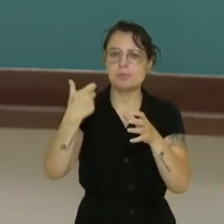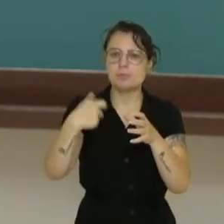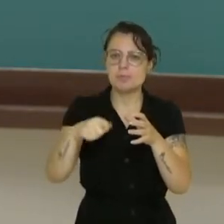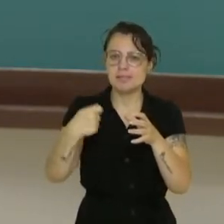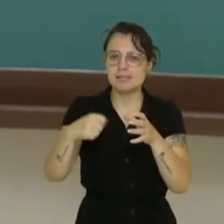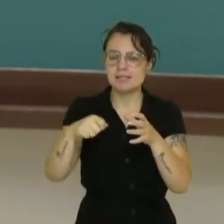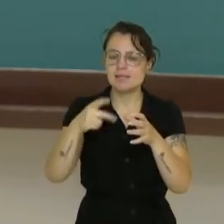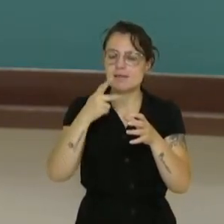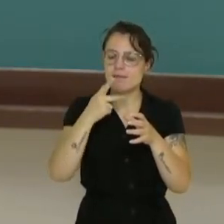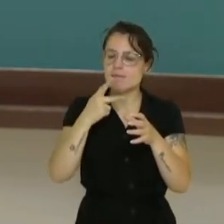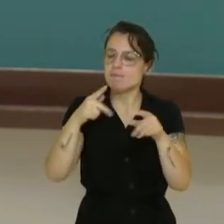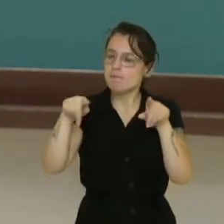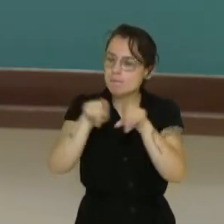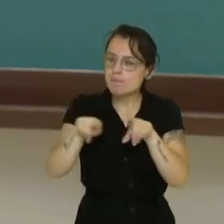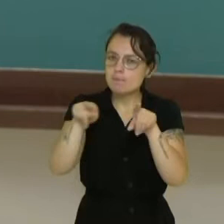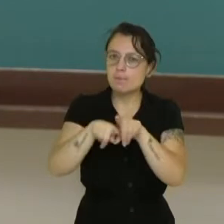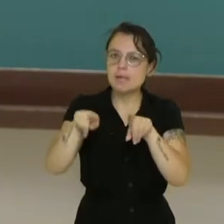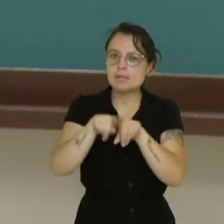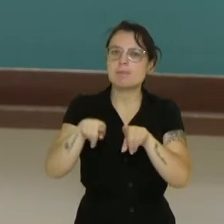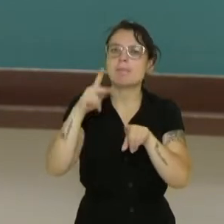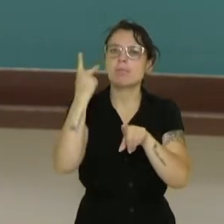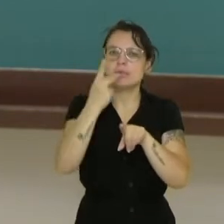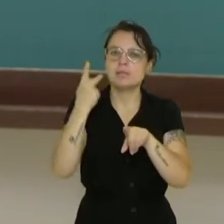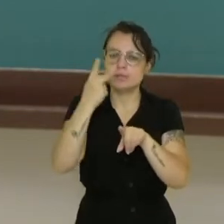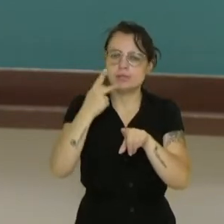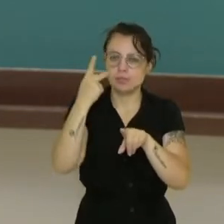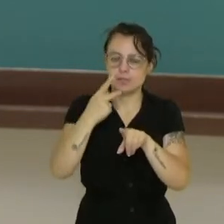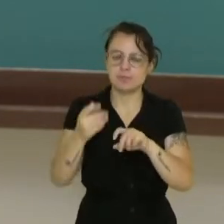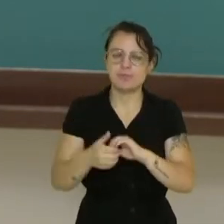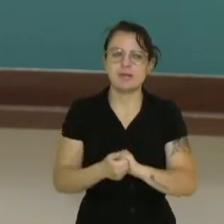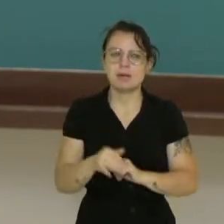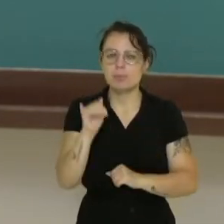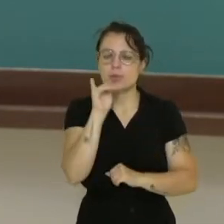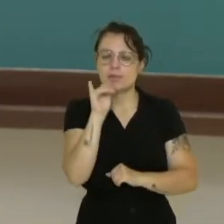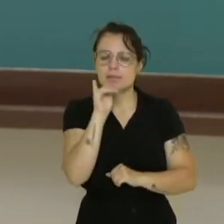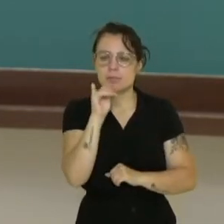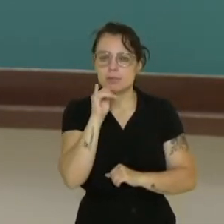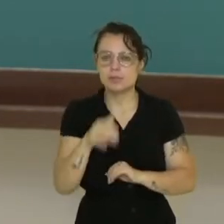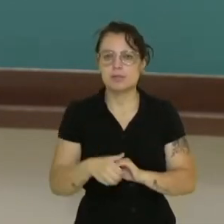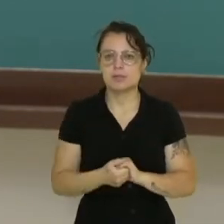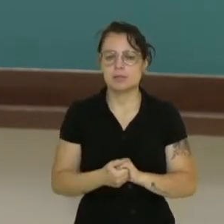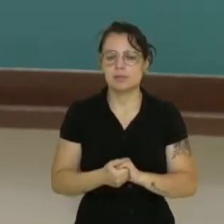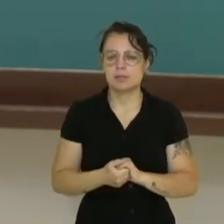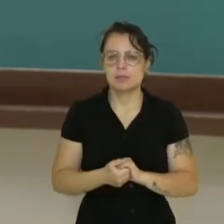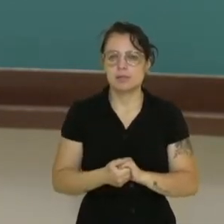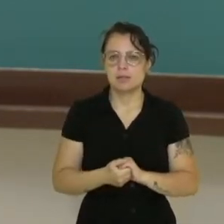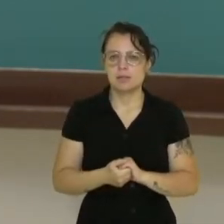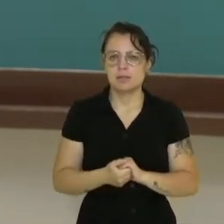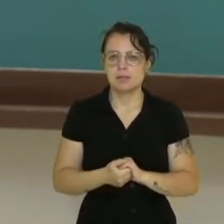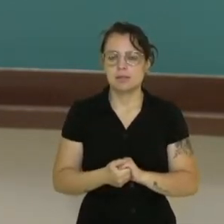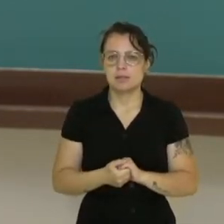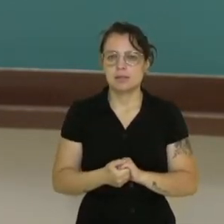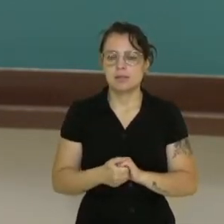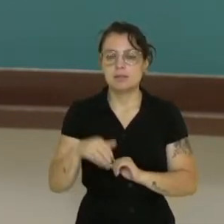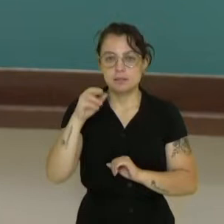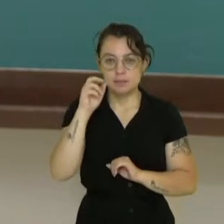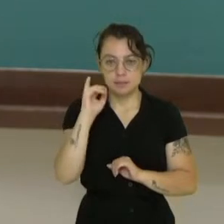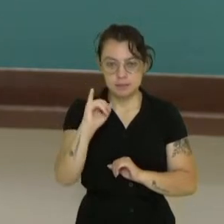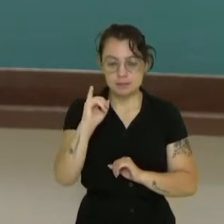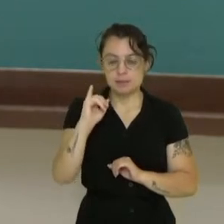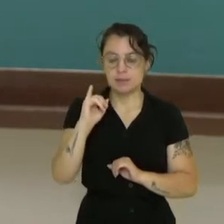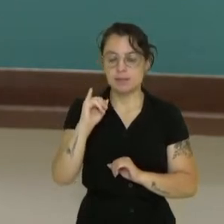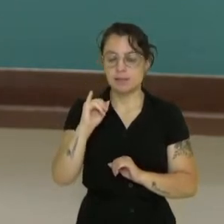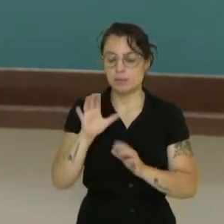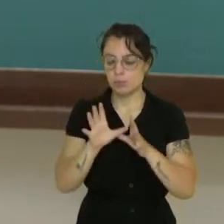língua quando se fala em política internacional. Você não pode, se por exemplo o bloco decide que nenhum país do bloco vai